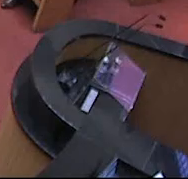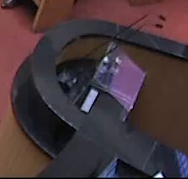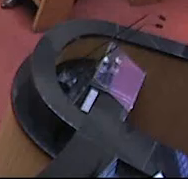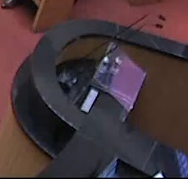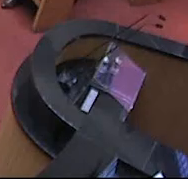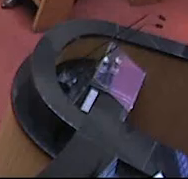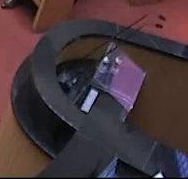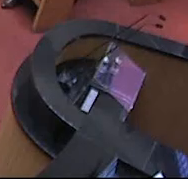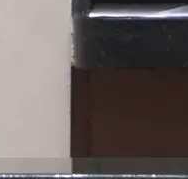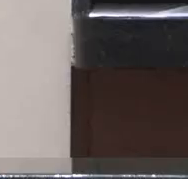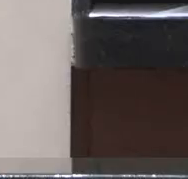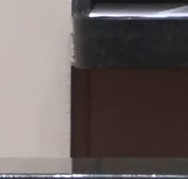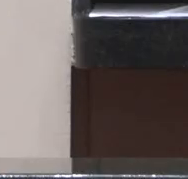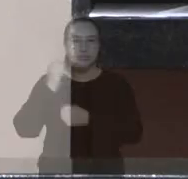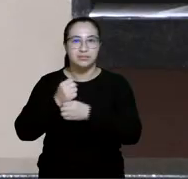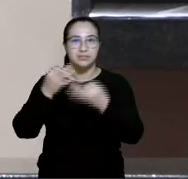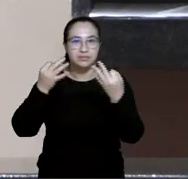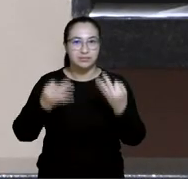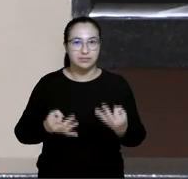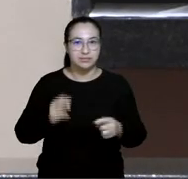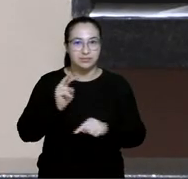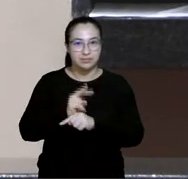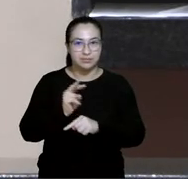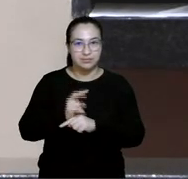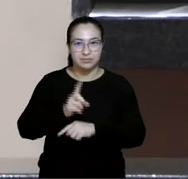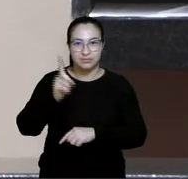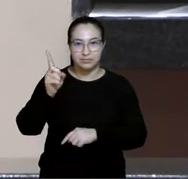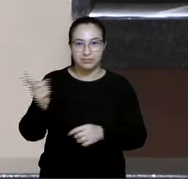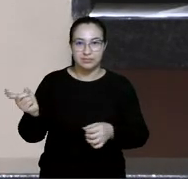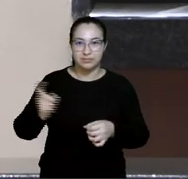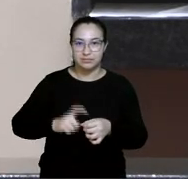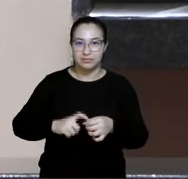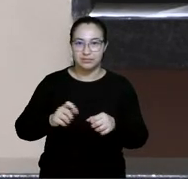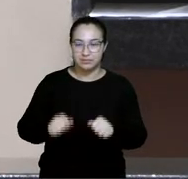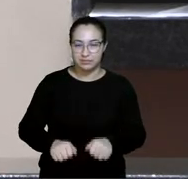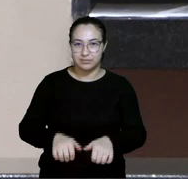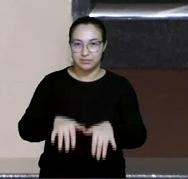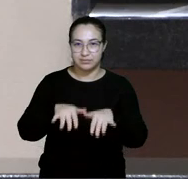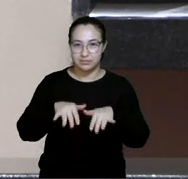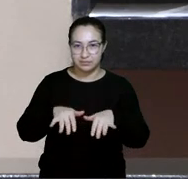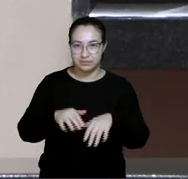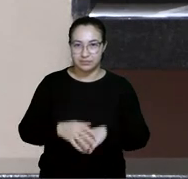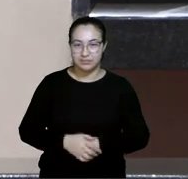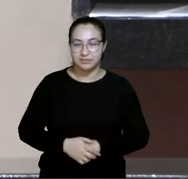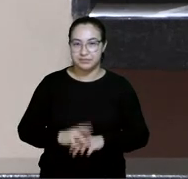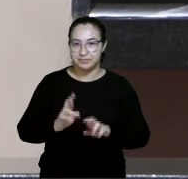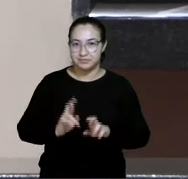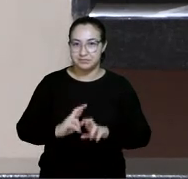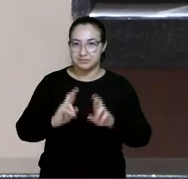Havendo quórum regimental sob a proteção de Deus, declaro aberta a presente sessão extraordinária.